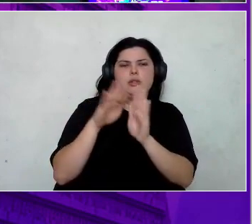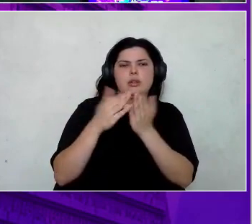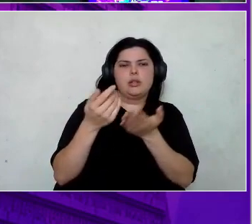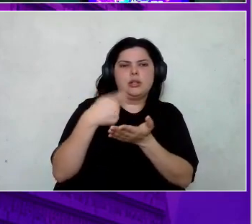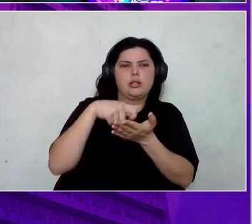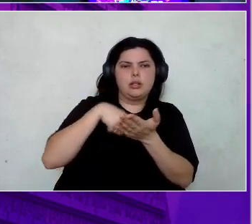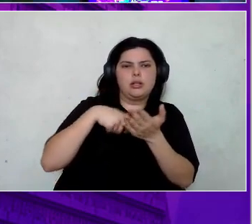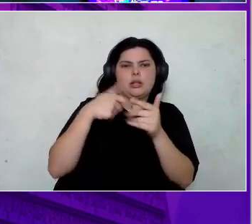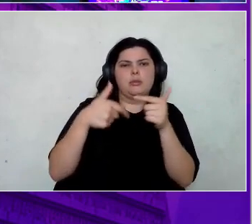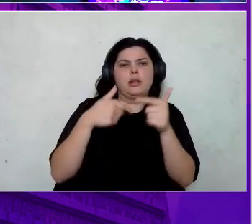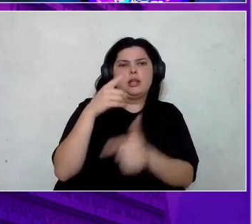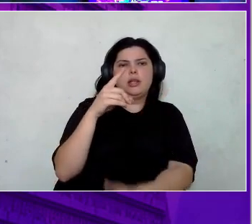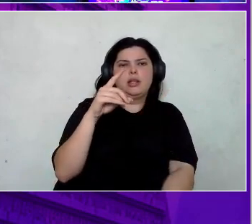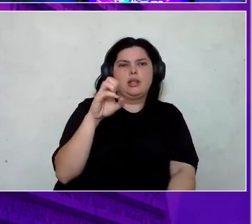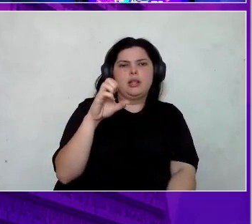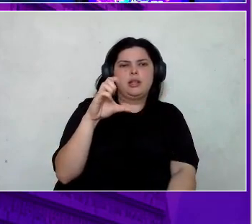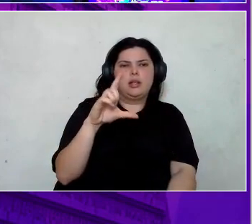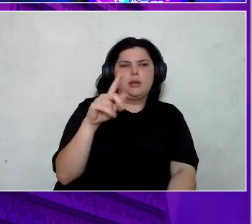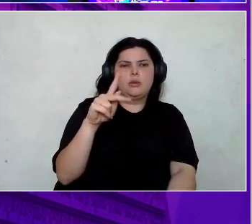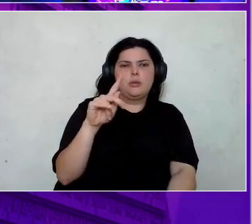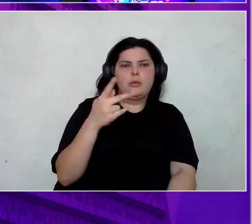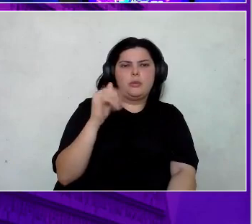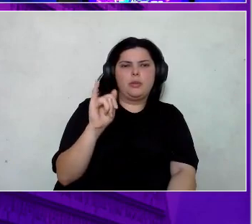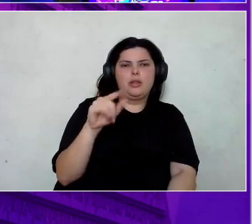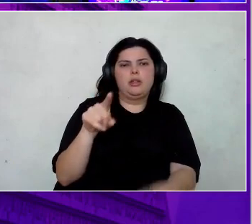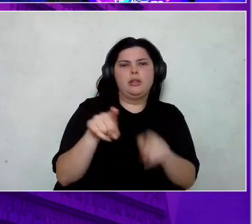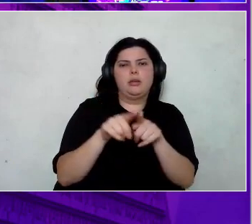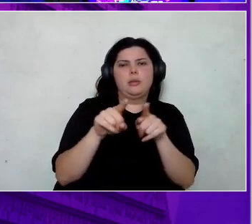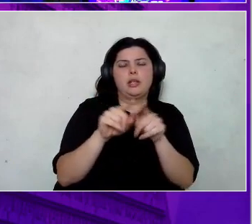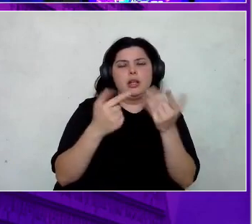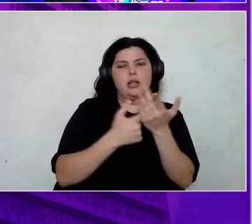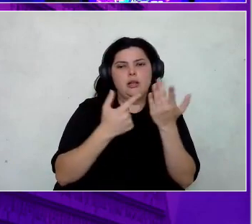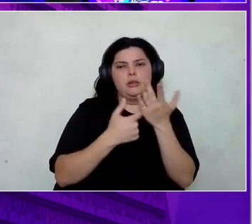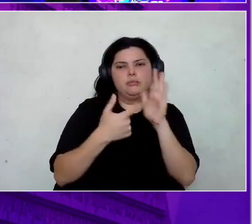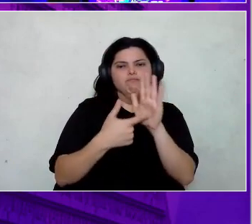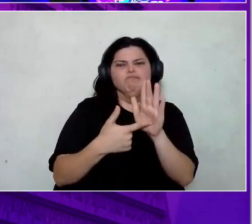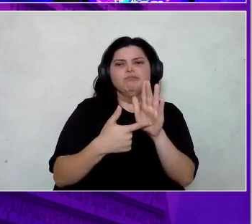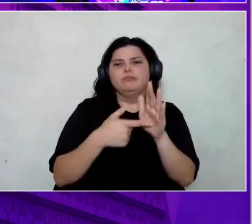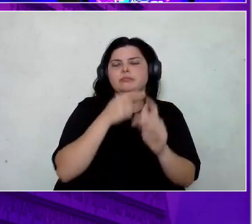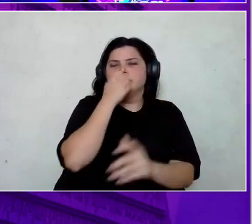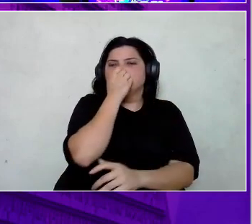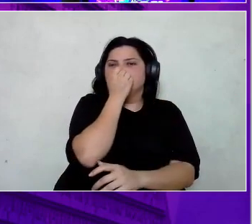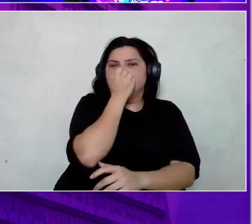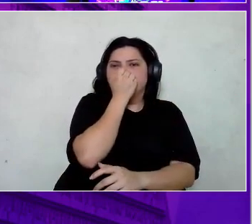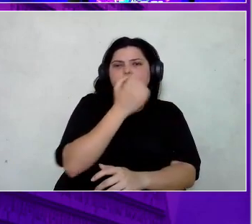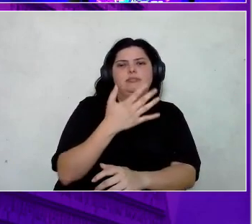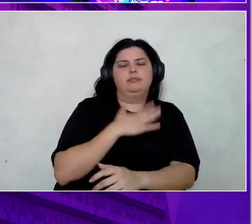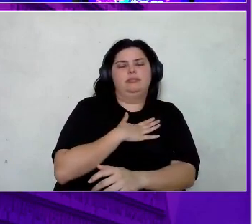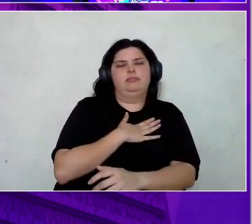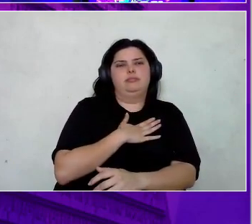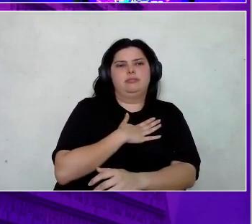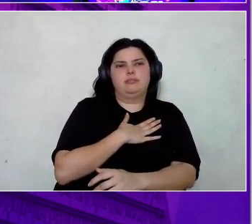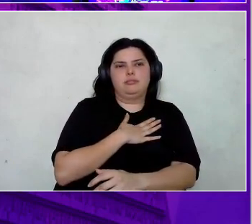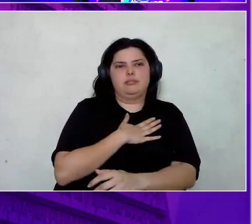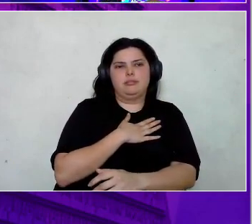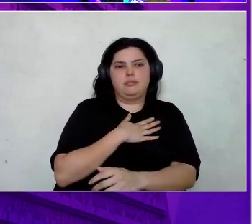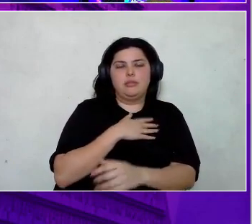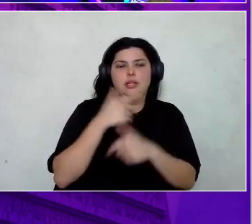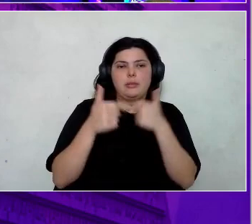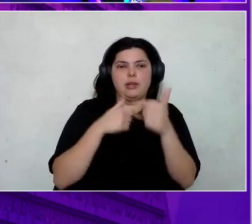Delphi. Coloquei esse livro aqui porque esse livro é bem emblemático para mim, né? Eu trabalhava com Delphi numa empresa,